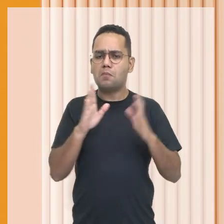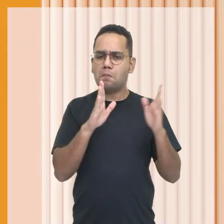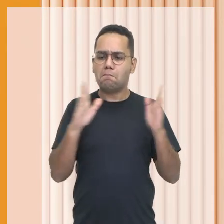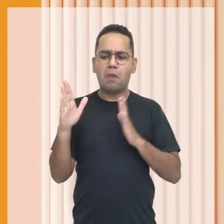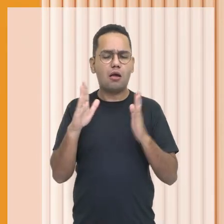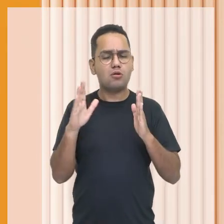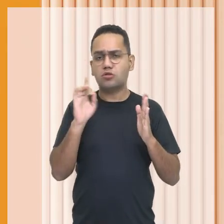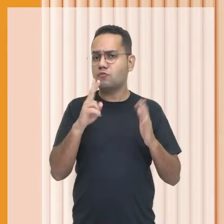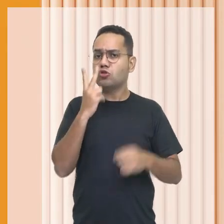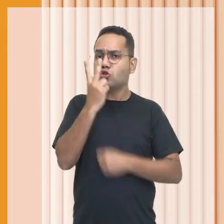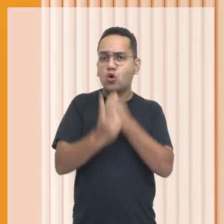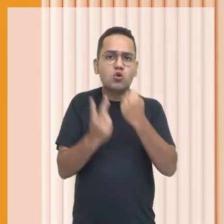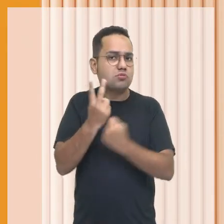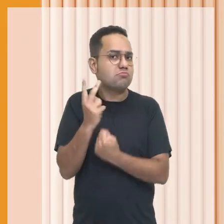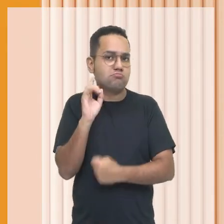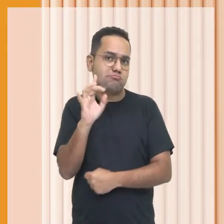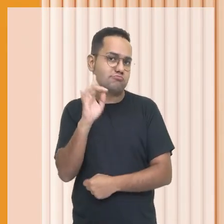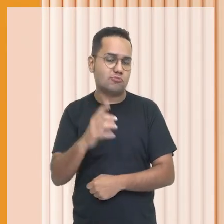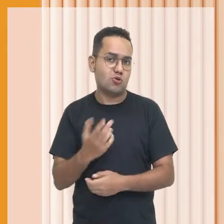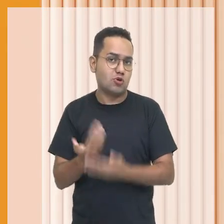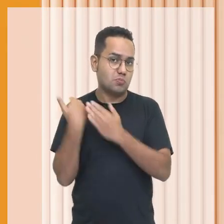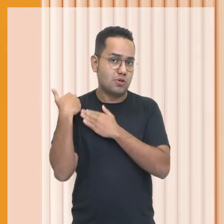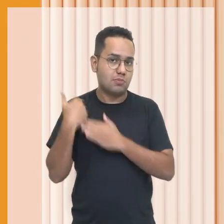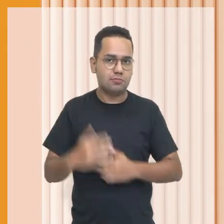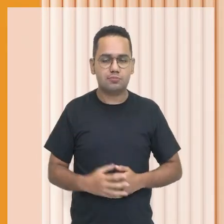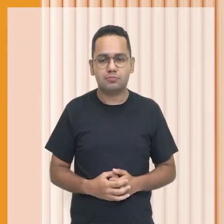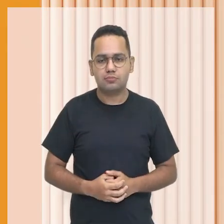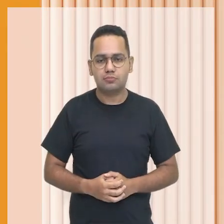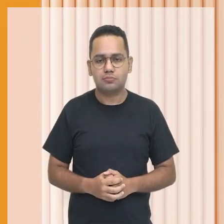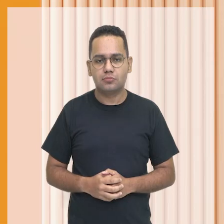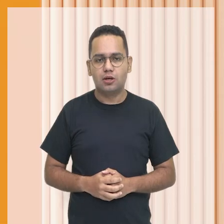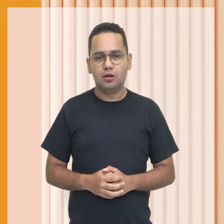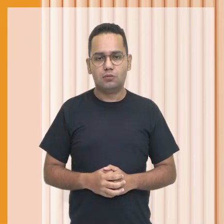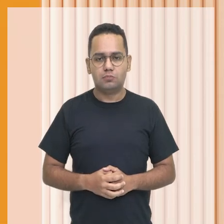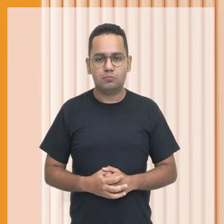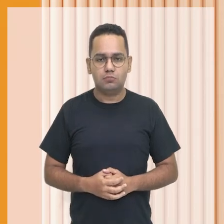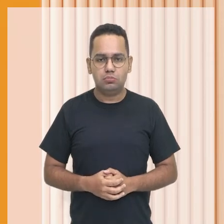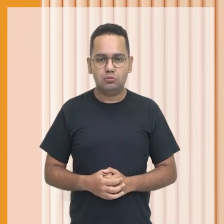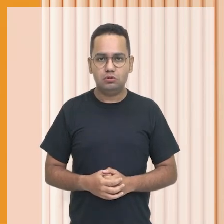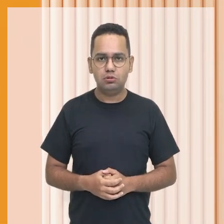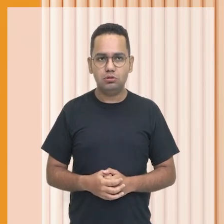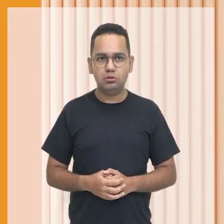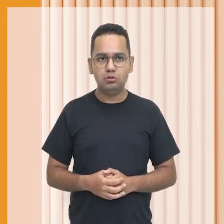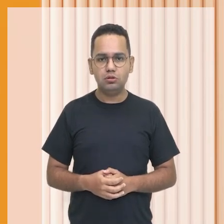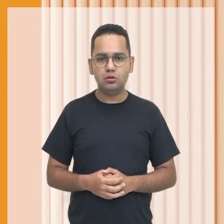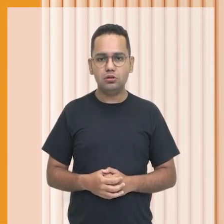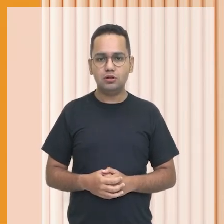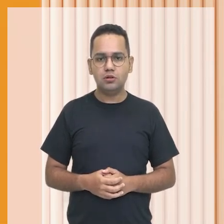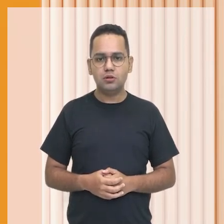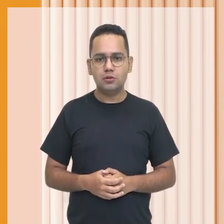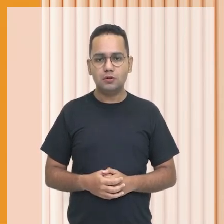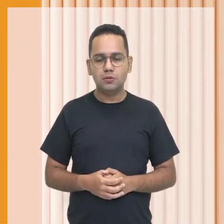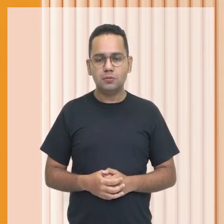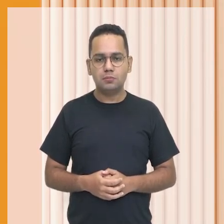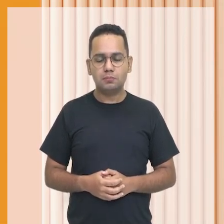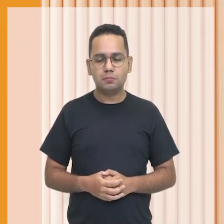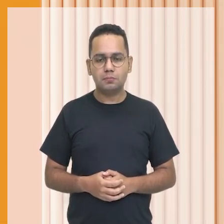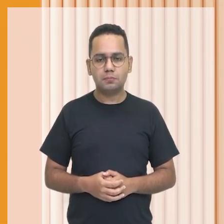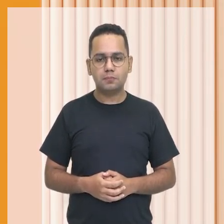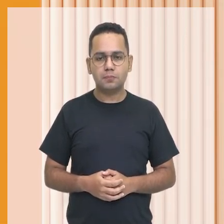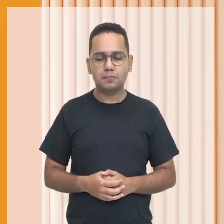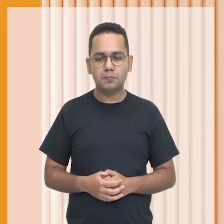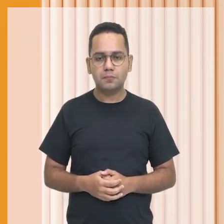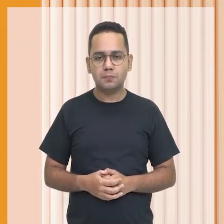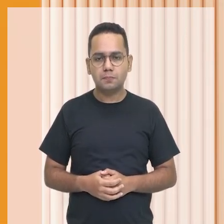como presidente. Por quê? Porque além dessa questão de inicialmente ter uma boa relação ali,